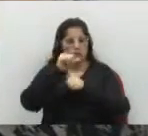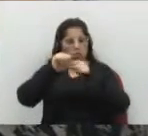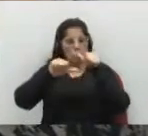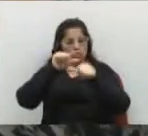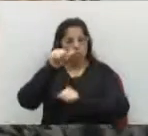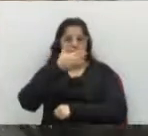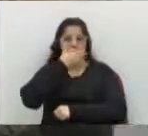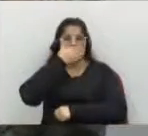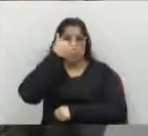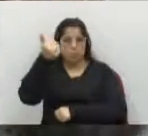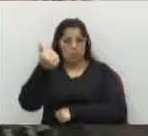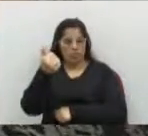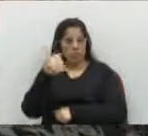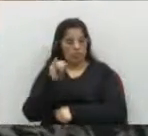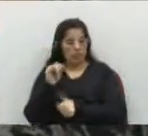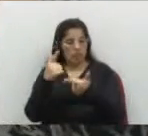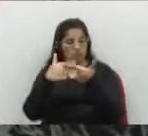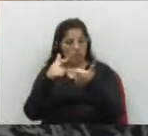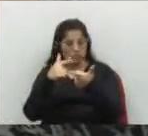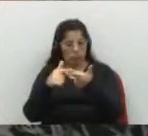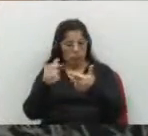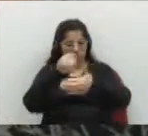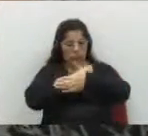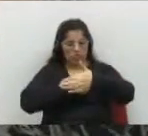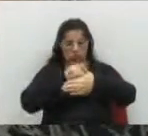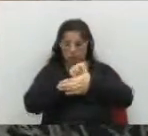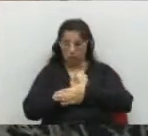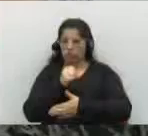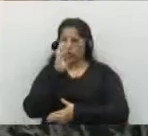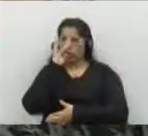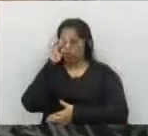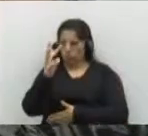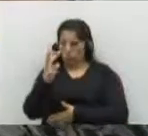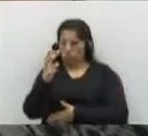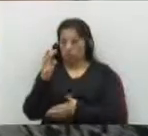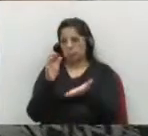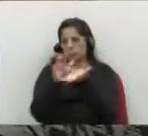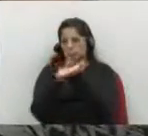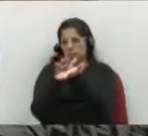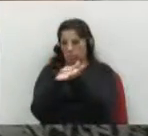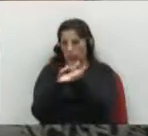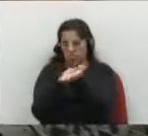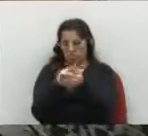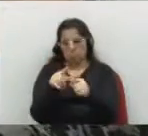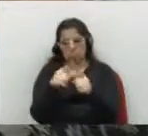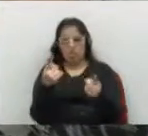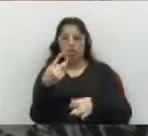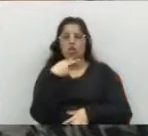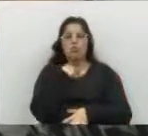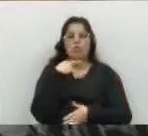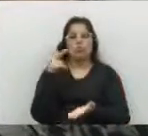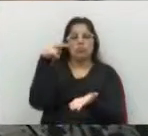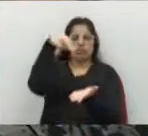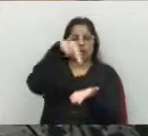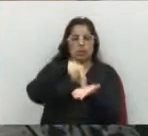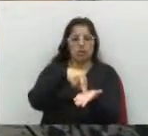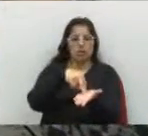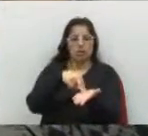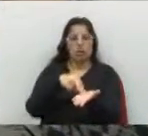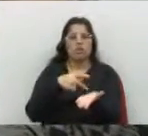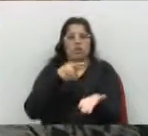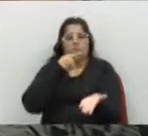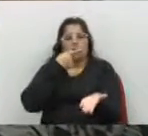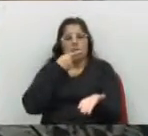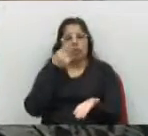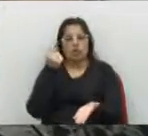bem servida. Se tem problema, tem que denunciar. Parabéns. Mas a gente não pode chegar aqui e ficar falando do